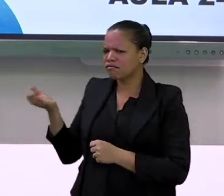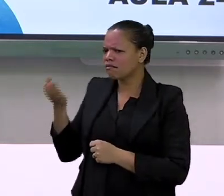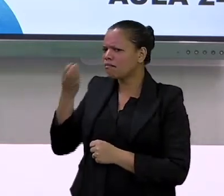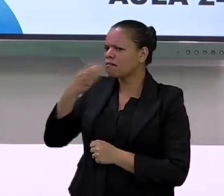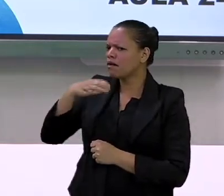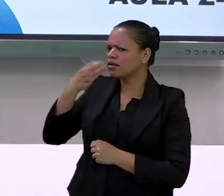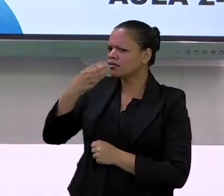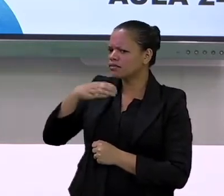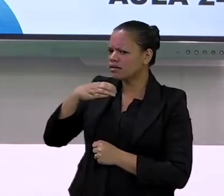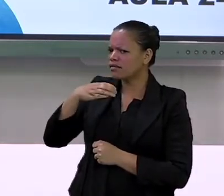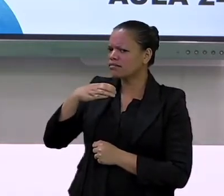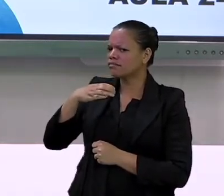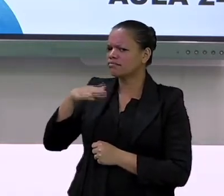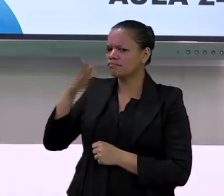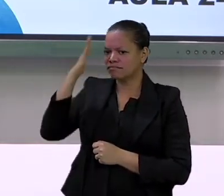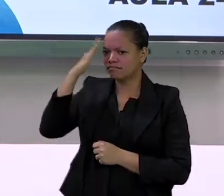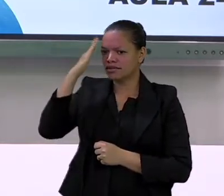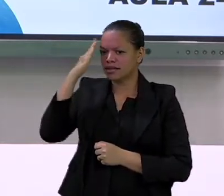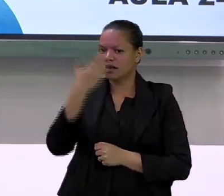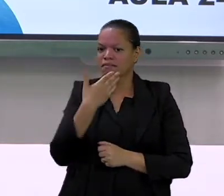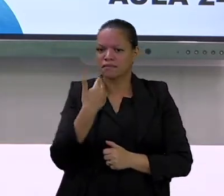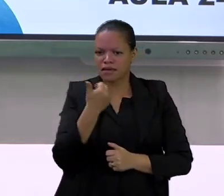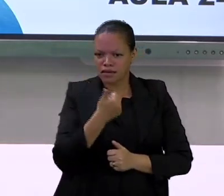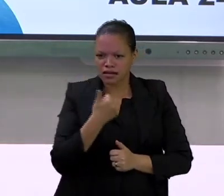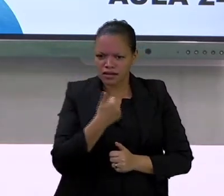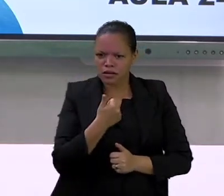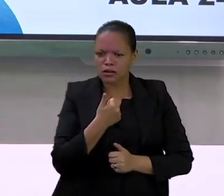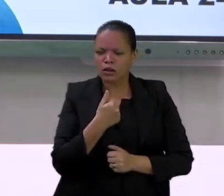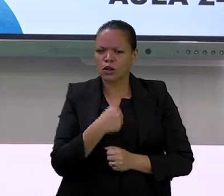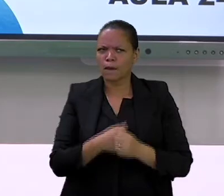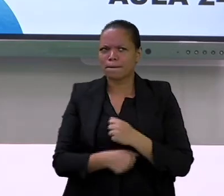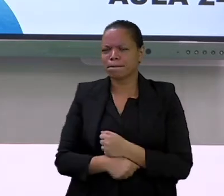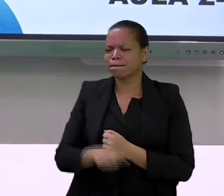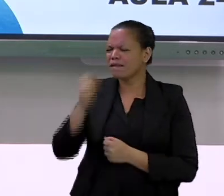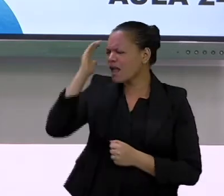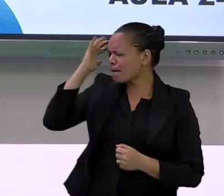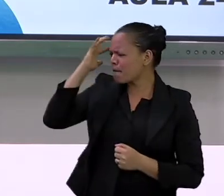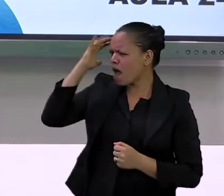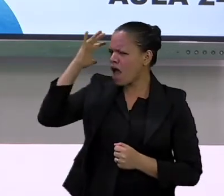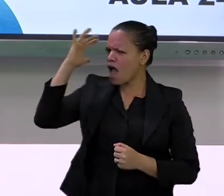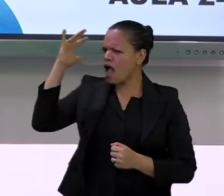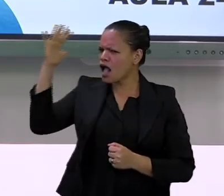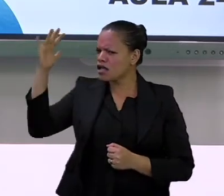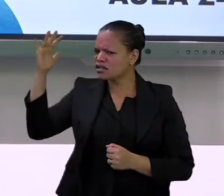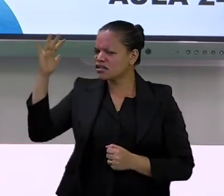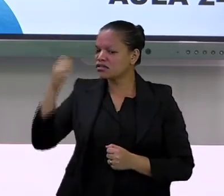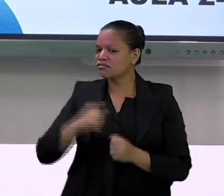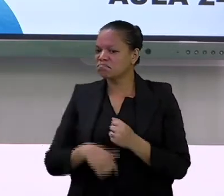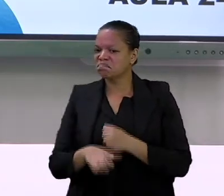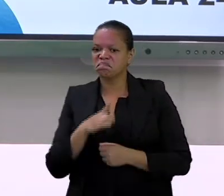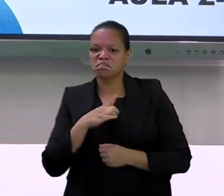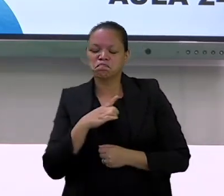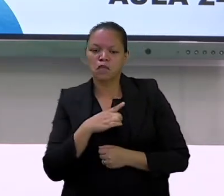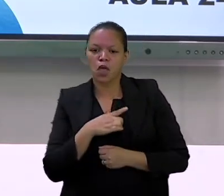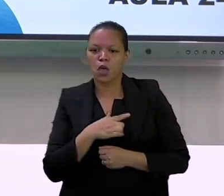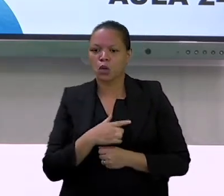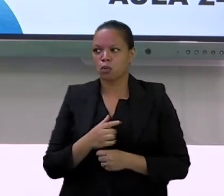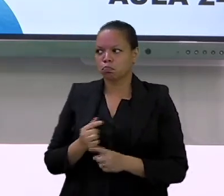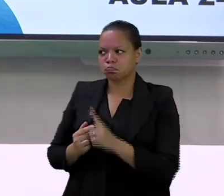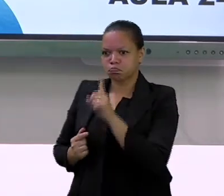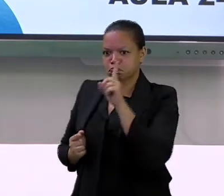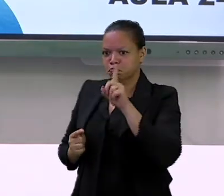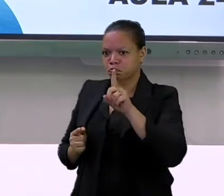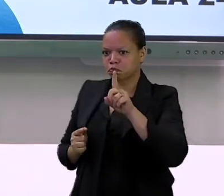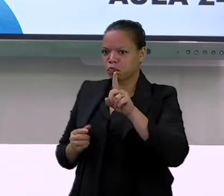sobre fração. Vamos imaginar que eu, professora Daniele, tenho aqui apenas essa maçã, como vocês